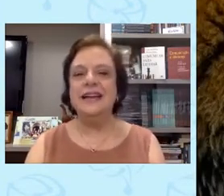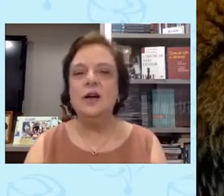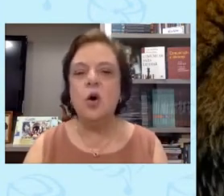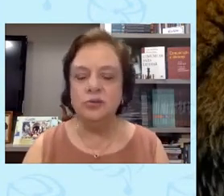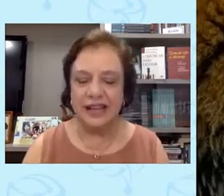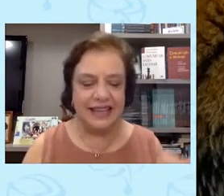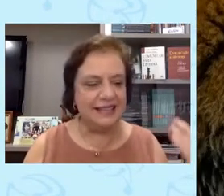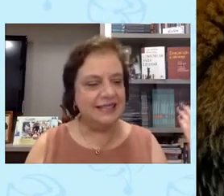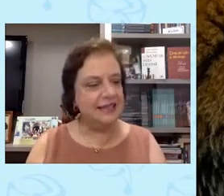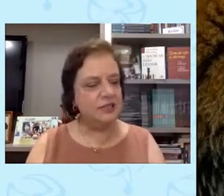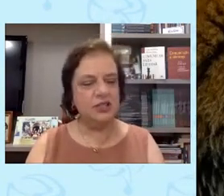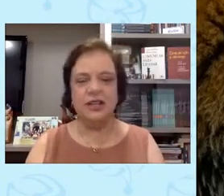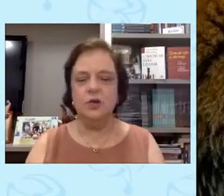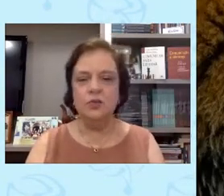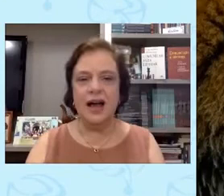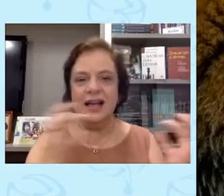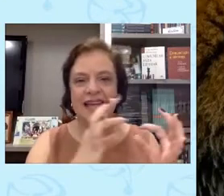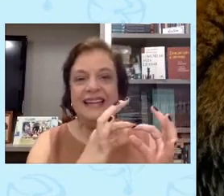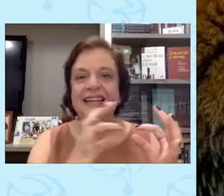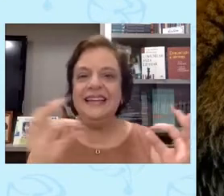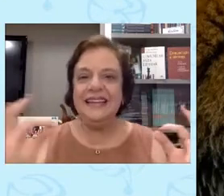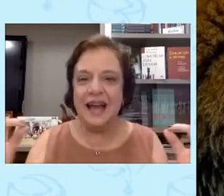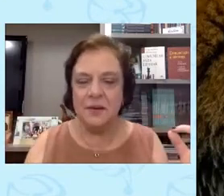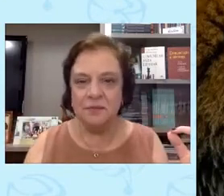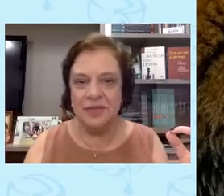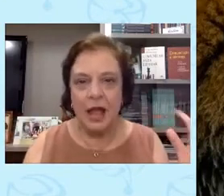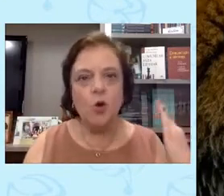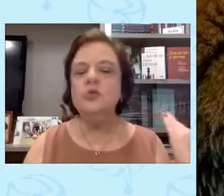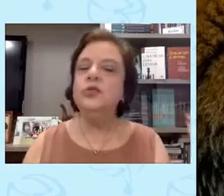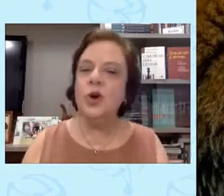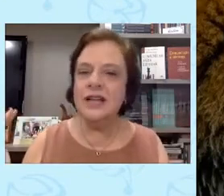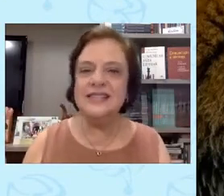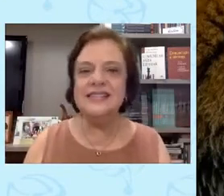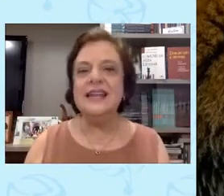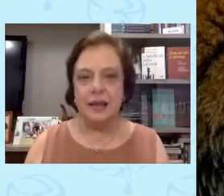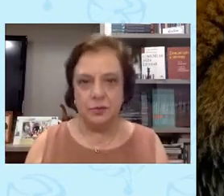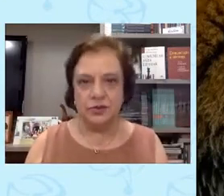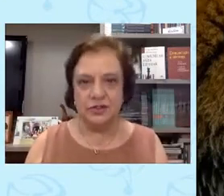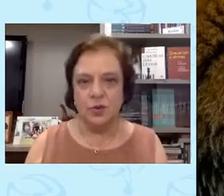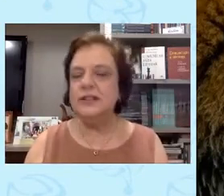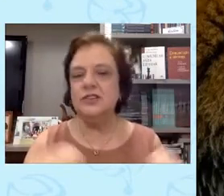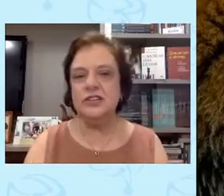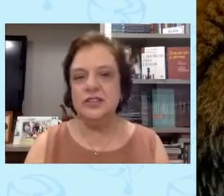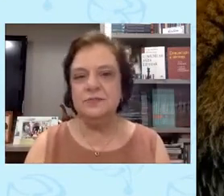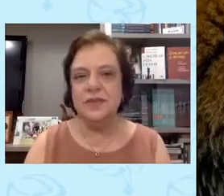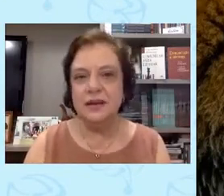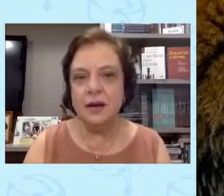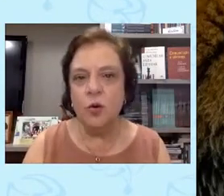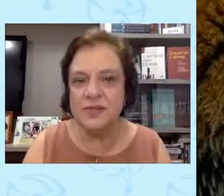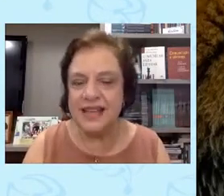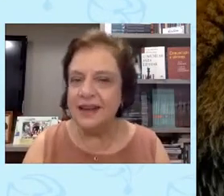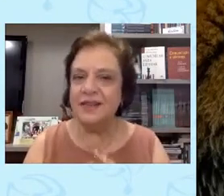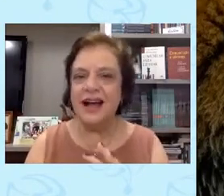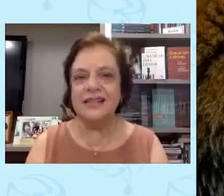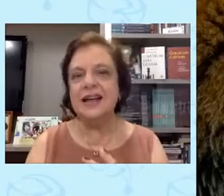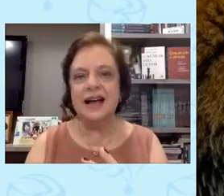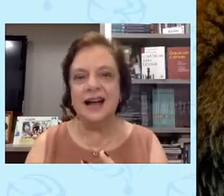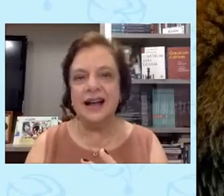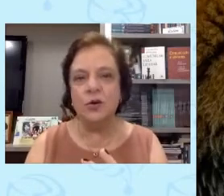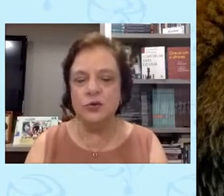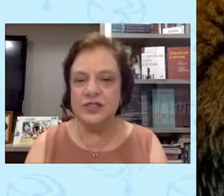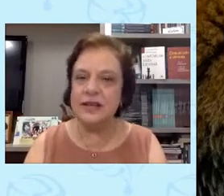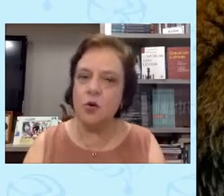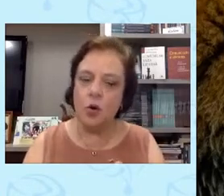a gente levar em conta que existe uma linha com dois extremos. Quando a gente observa